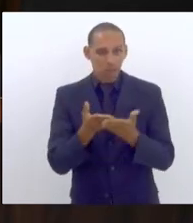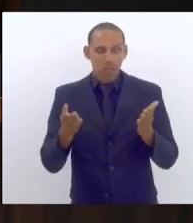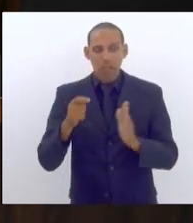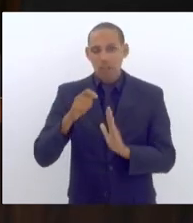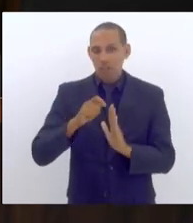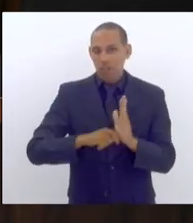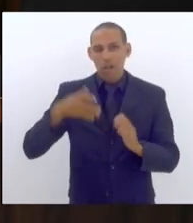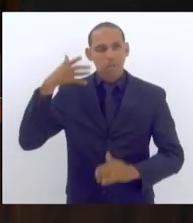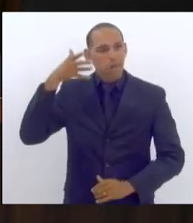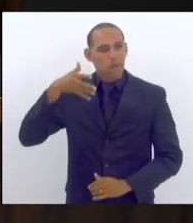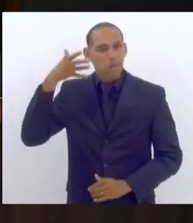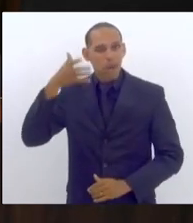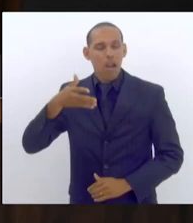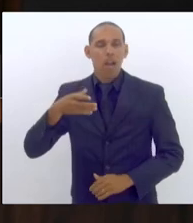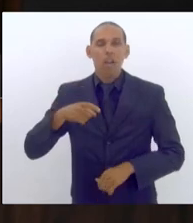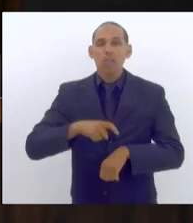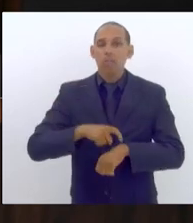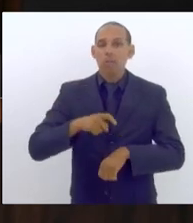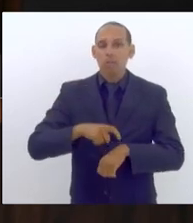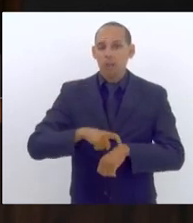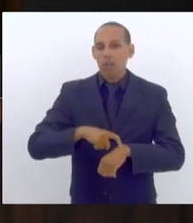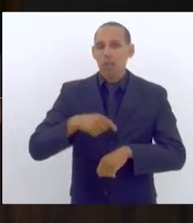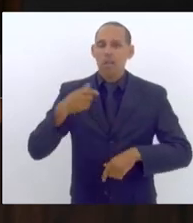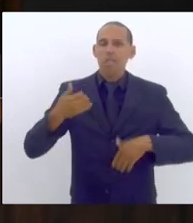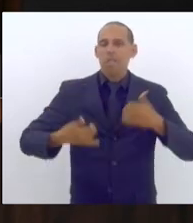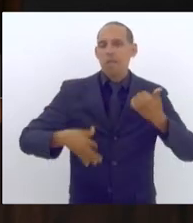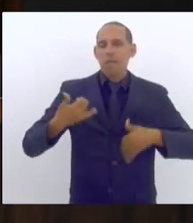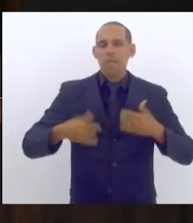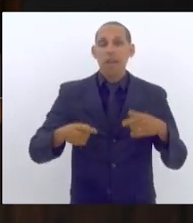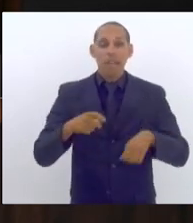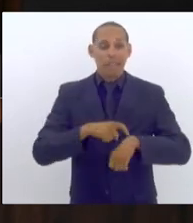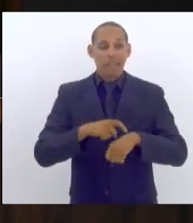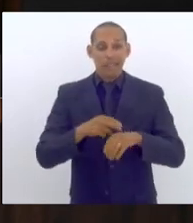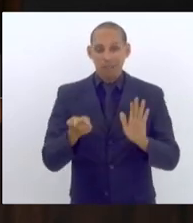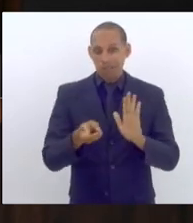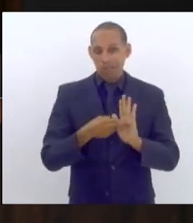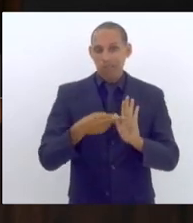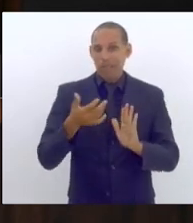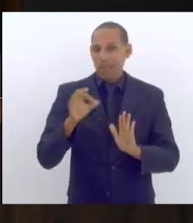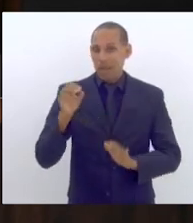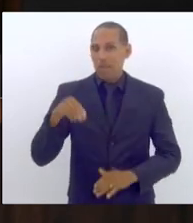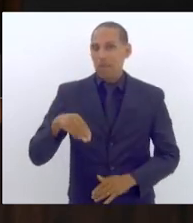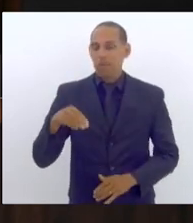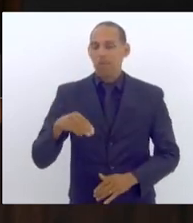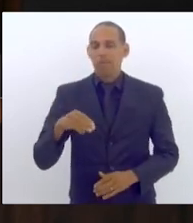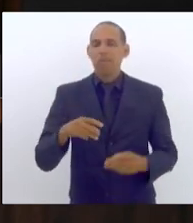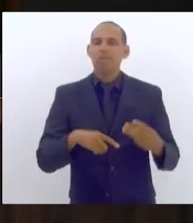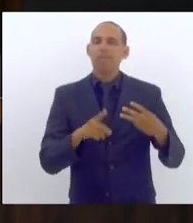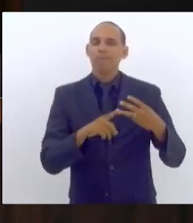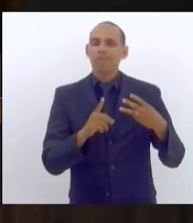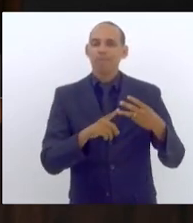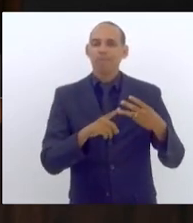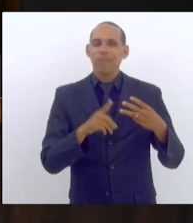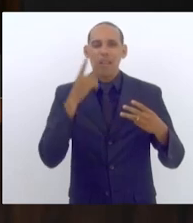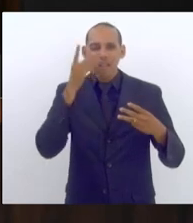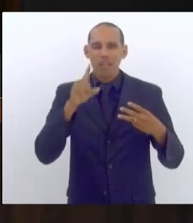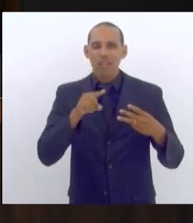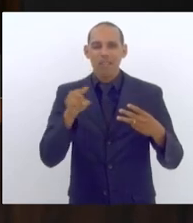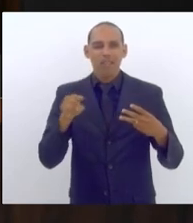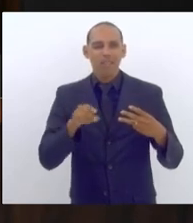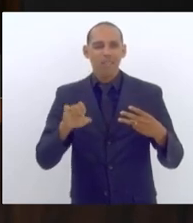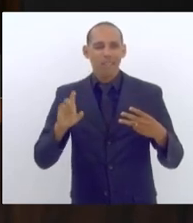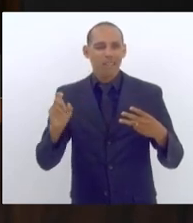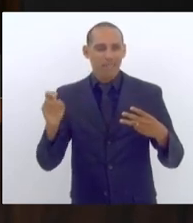inscritos, oradores, para a discussão, que o tempo regimental de 10 minutos, tá? A próxima é a deputada Zeidan, logo em seguida a